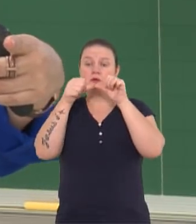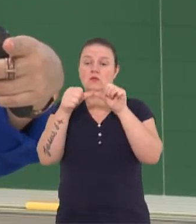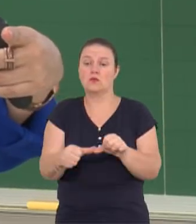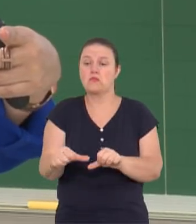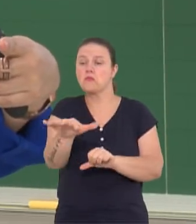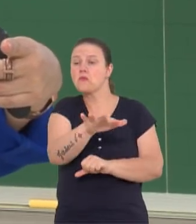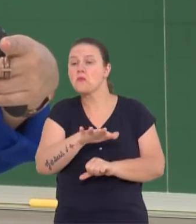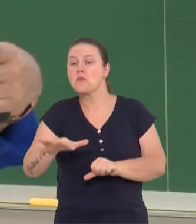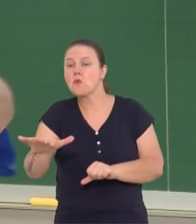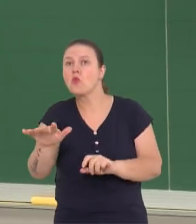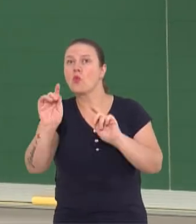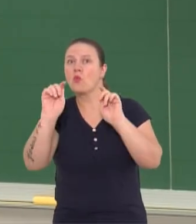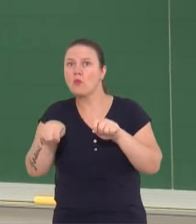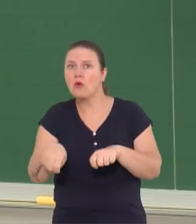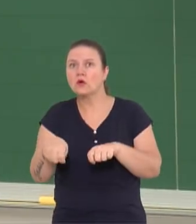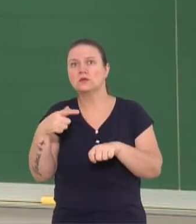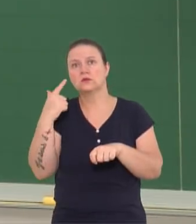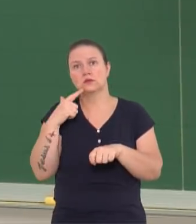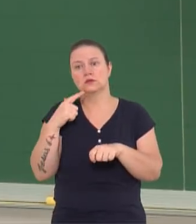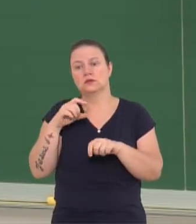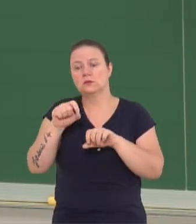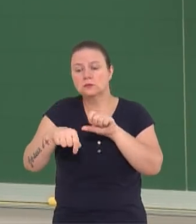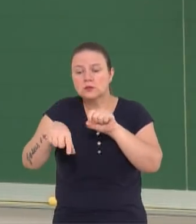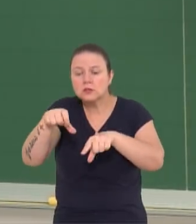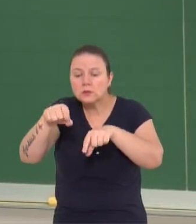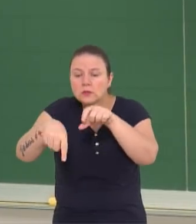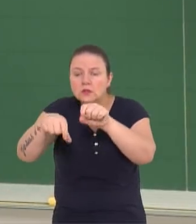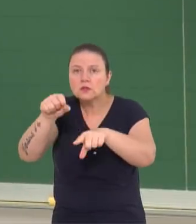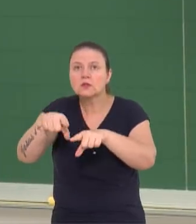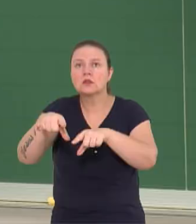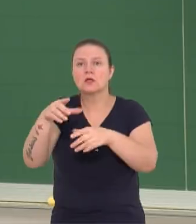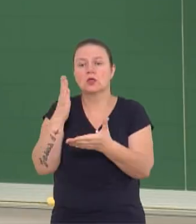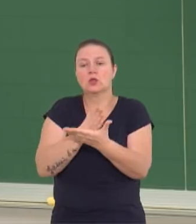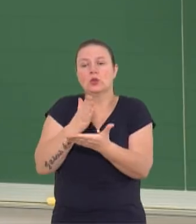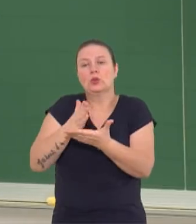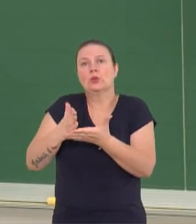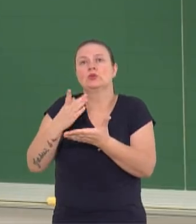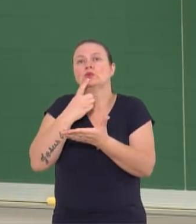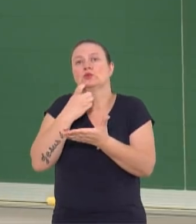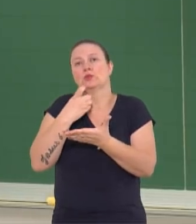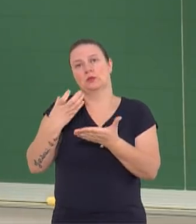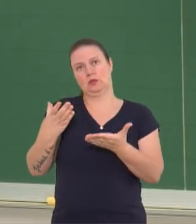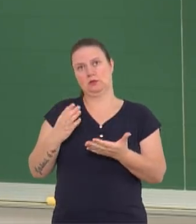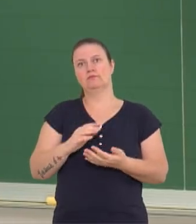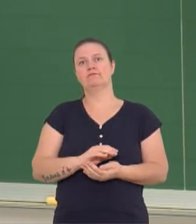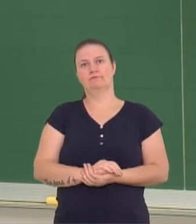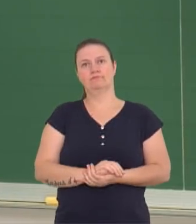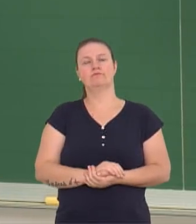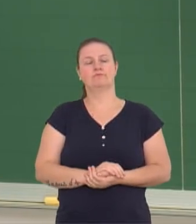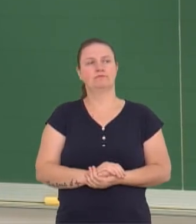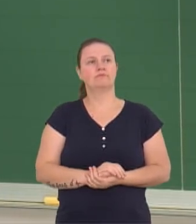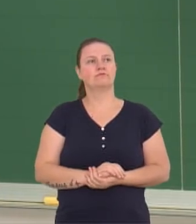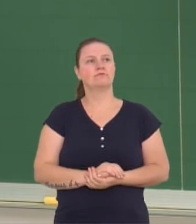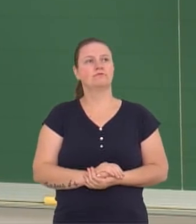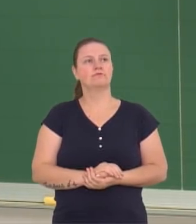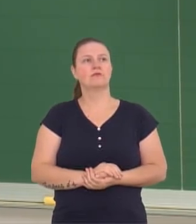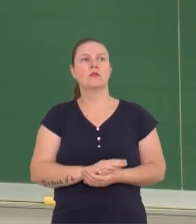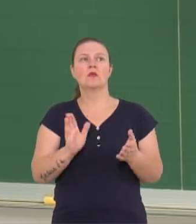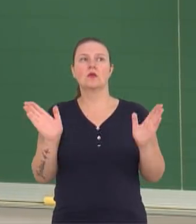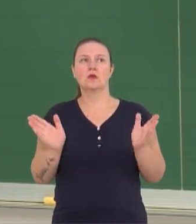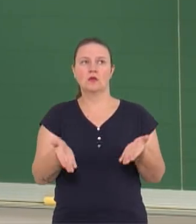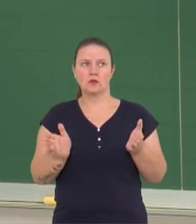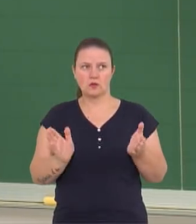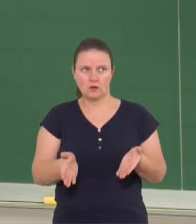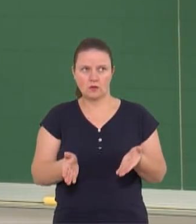para que eu plante os tomates. Então, vai ficar o quê? 1 menos 11